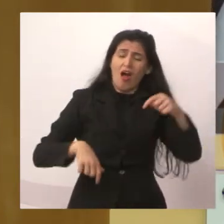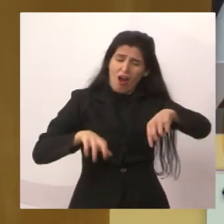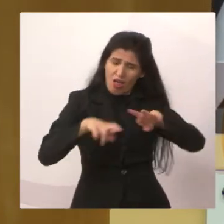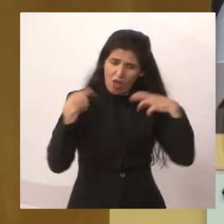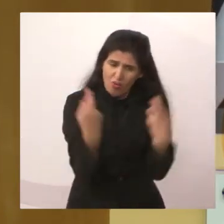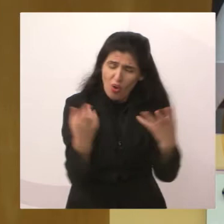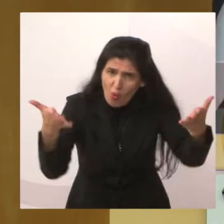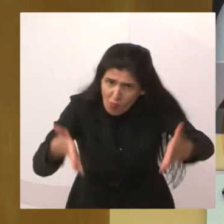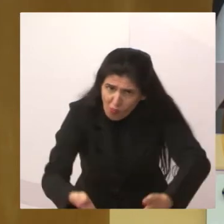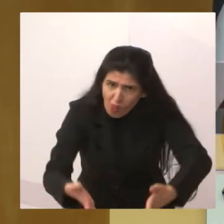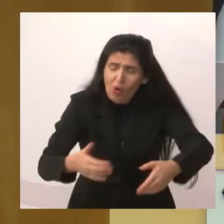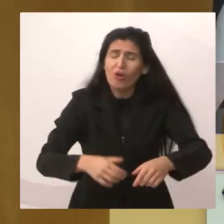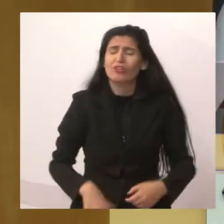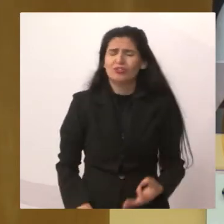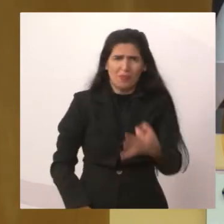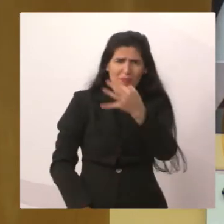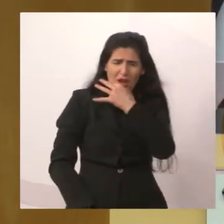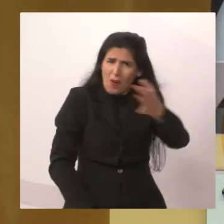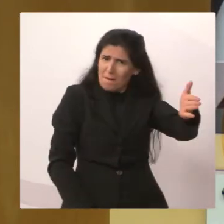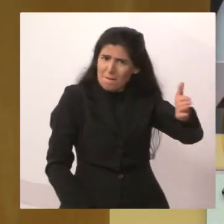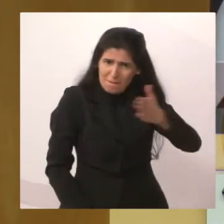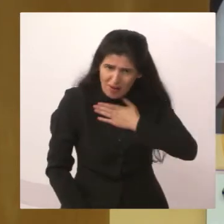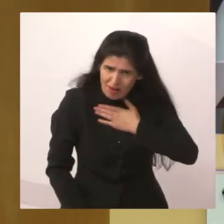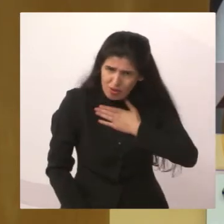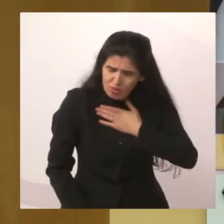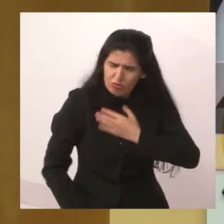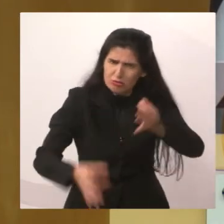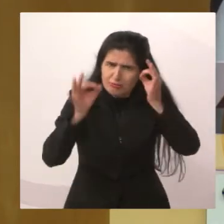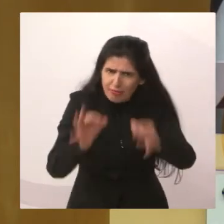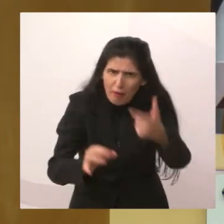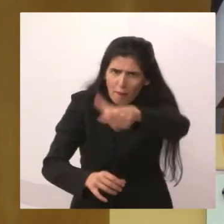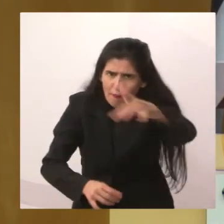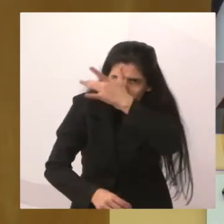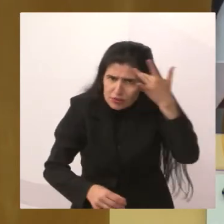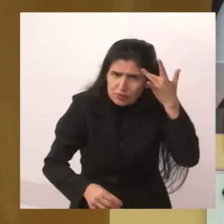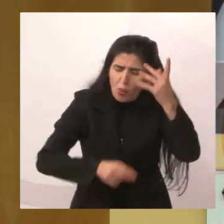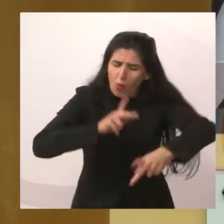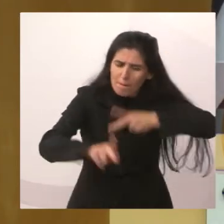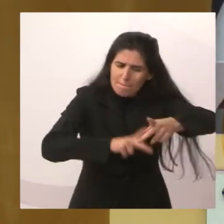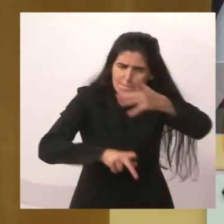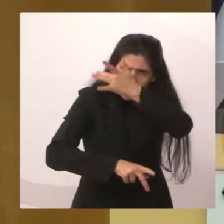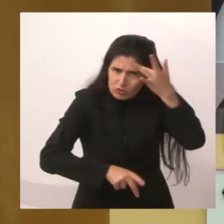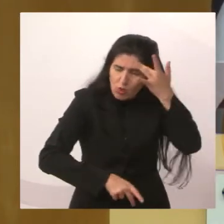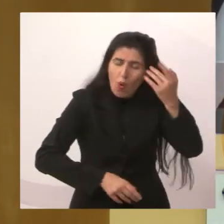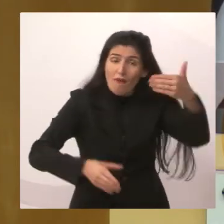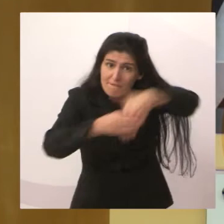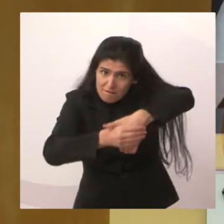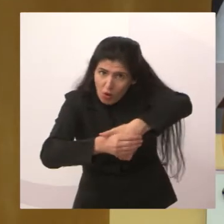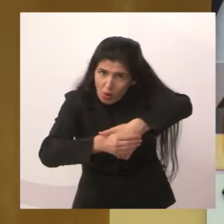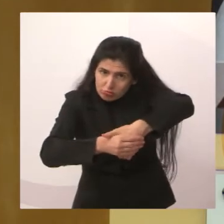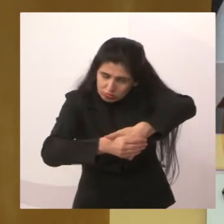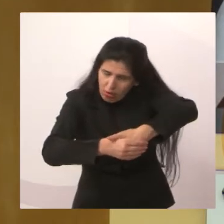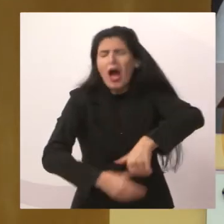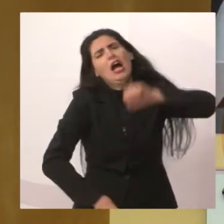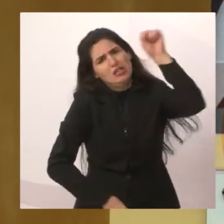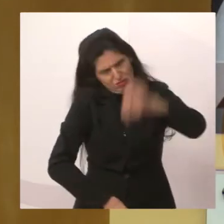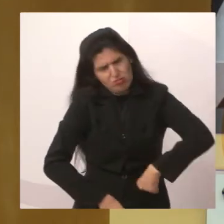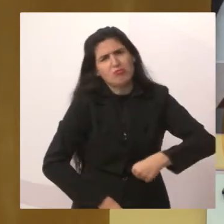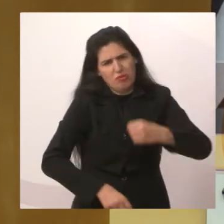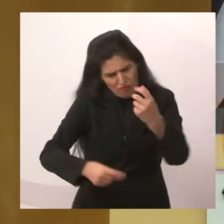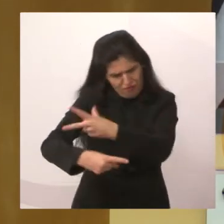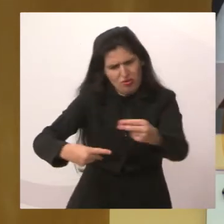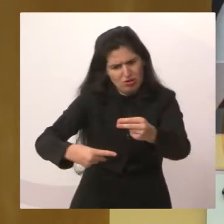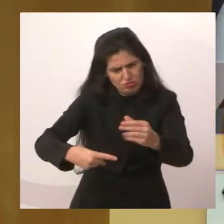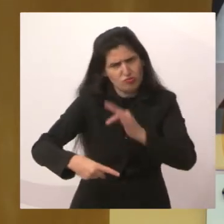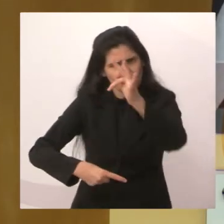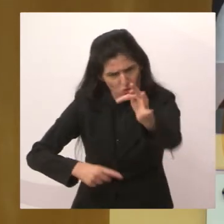Câmara, esse é o meu posicionamento. Né? Então, eu acredito que a gente deve fazer o quê? Eu sei que nós